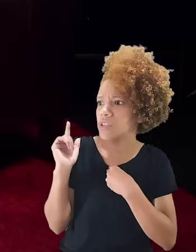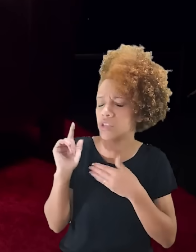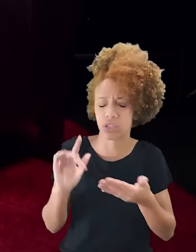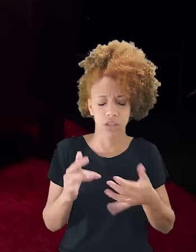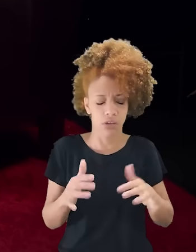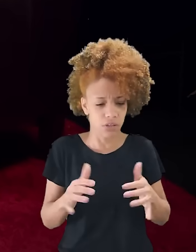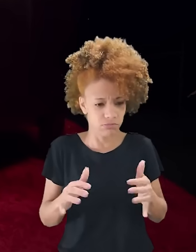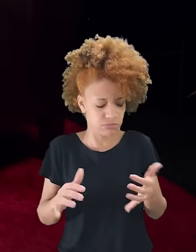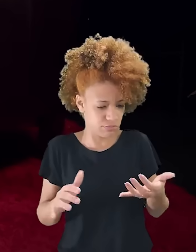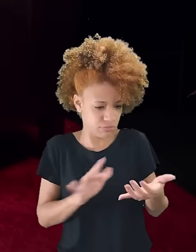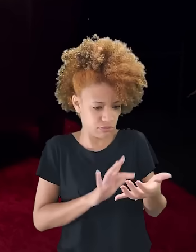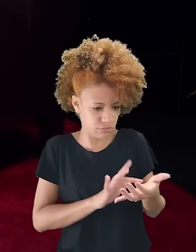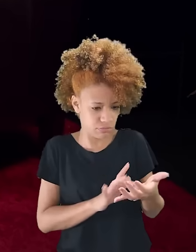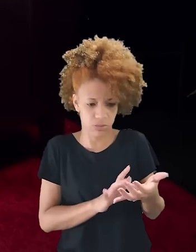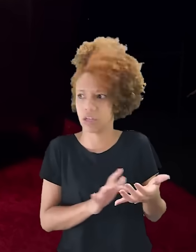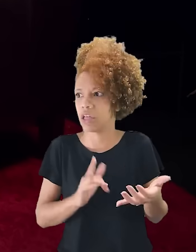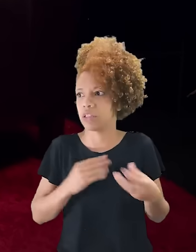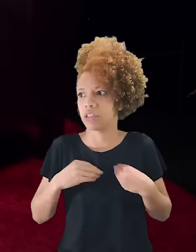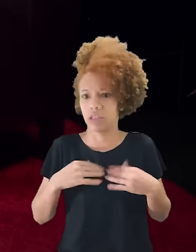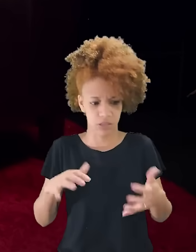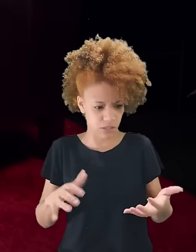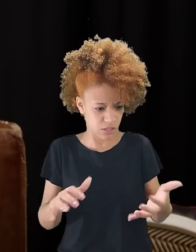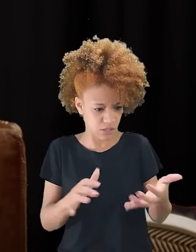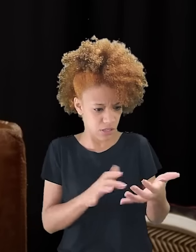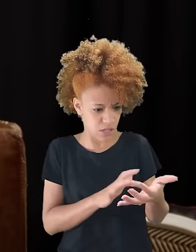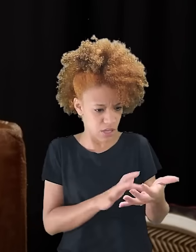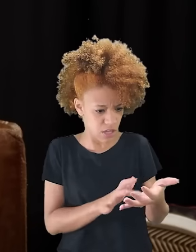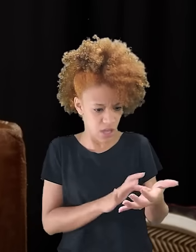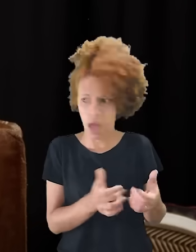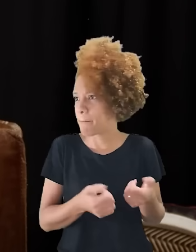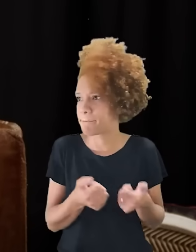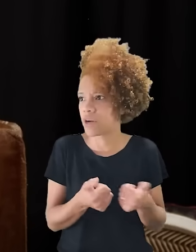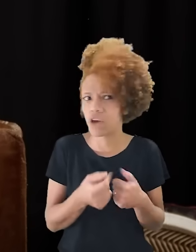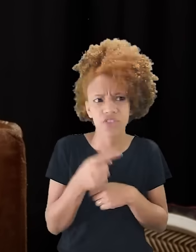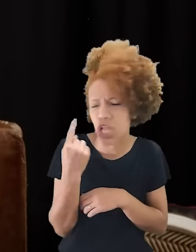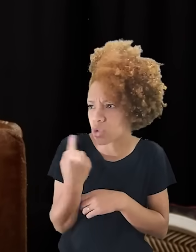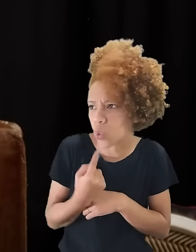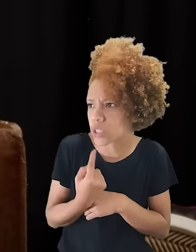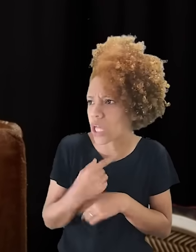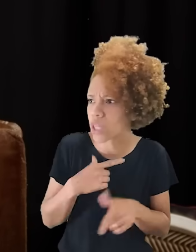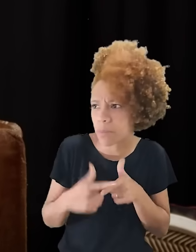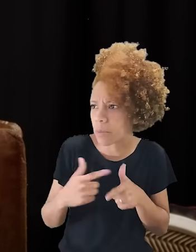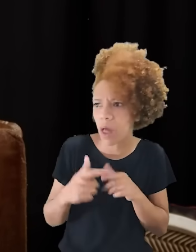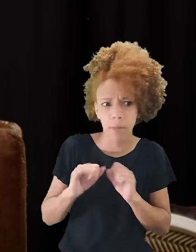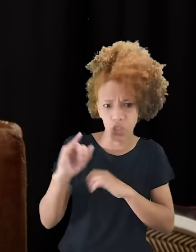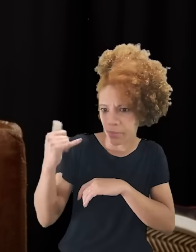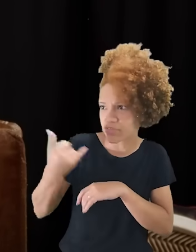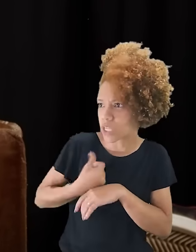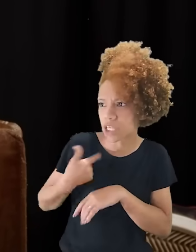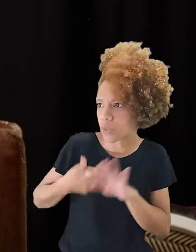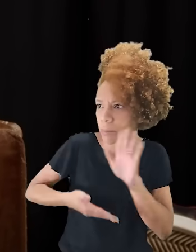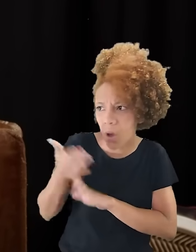fui peguei o me celular tremendo assim ó porque quando a gente tem crise a gente começa a tremer né eu peguei meu celular mandei comecei a mandar para ela você é doida você poderia ter me